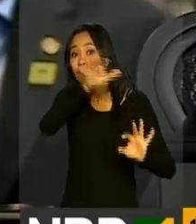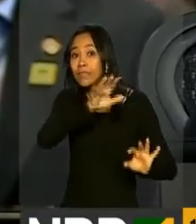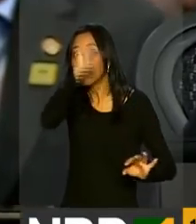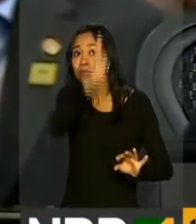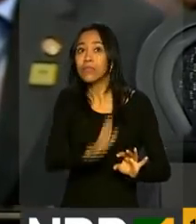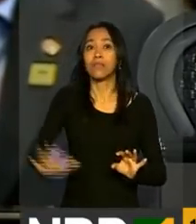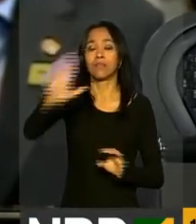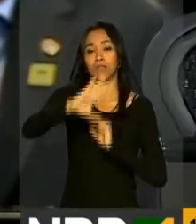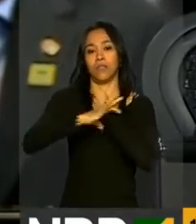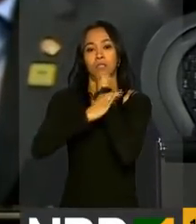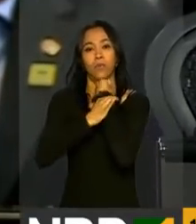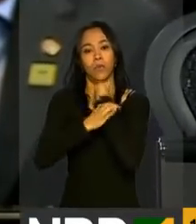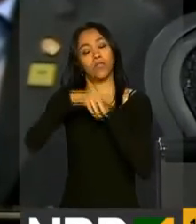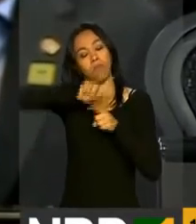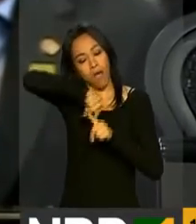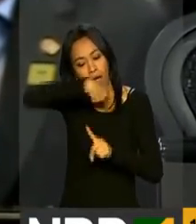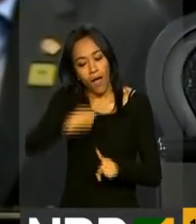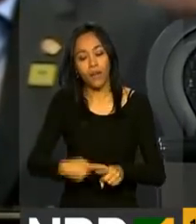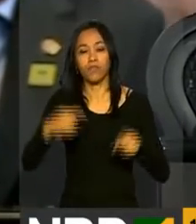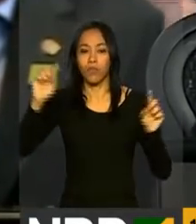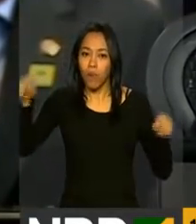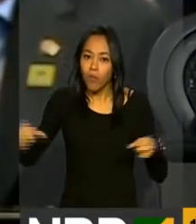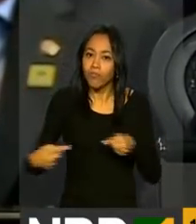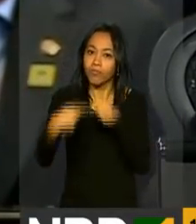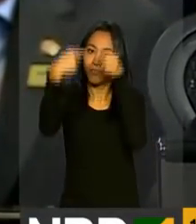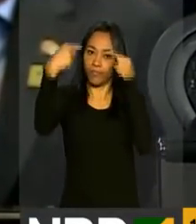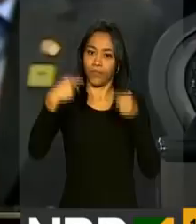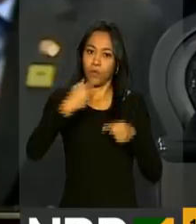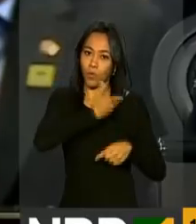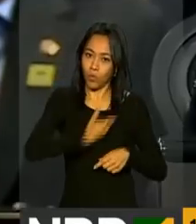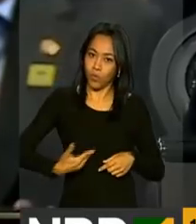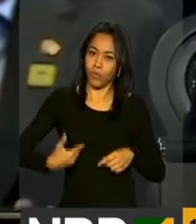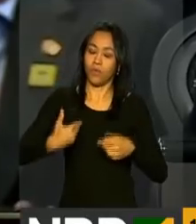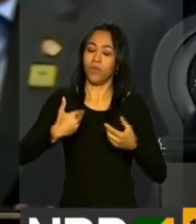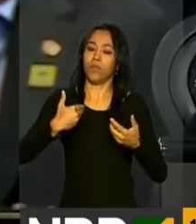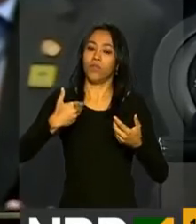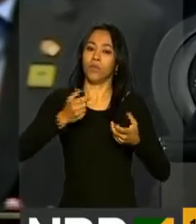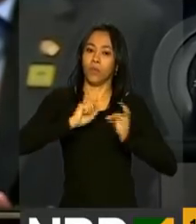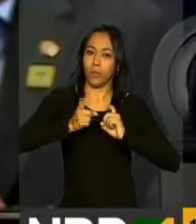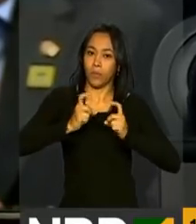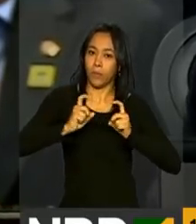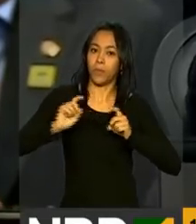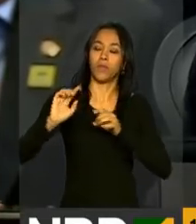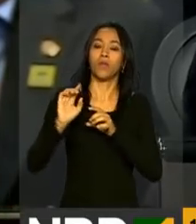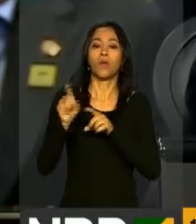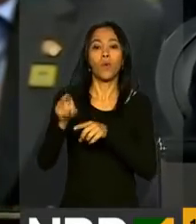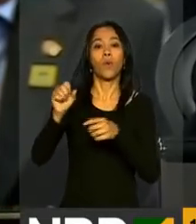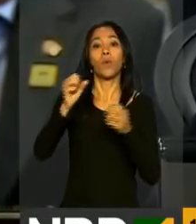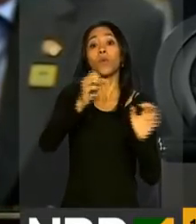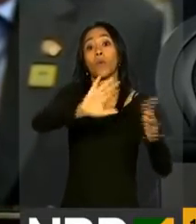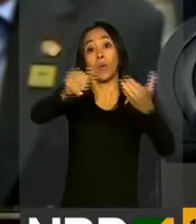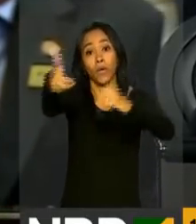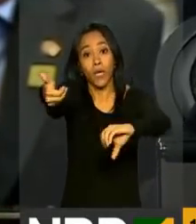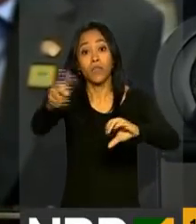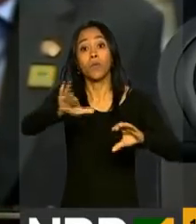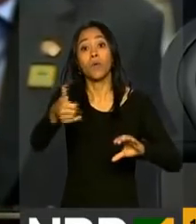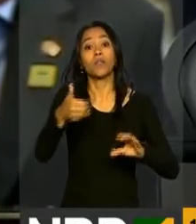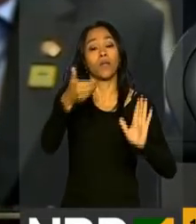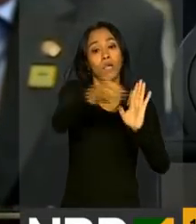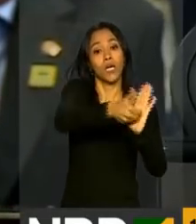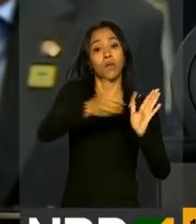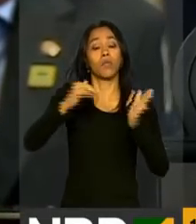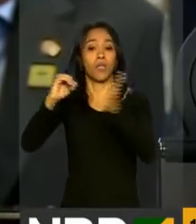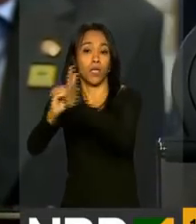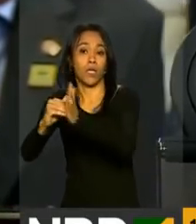conectar a nossa actividade com a atividade do congresso quando o congresso nacional quando a câmara os deputados concluir